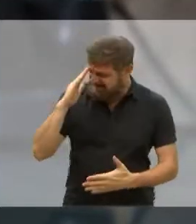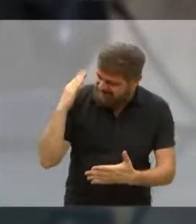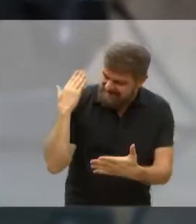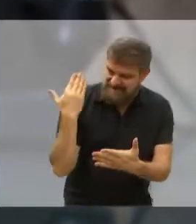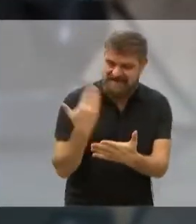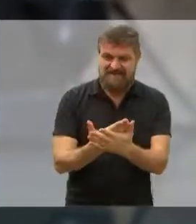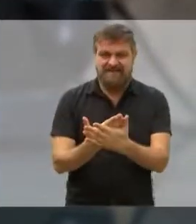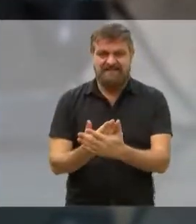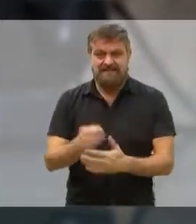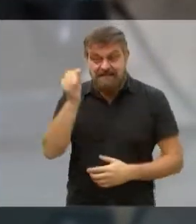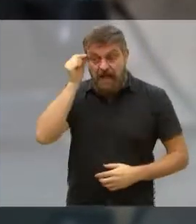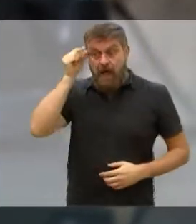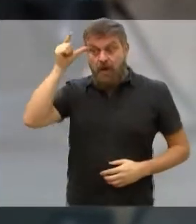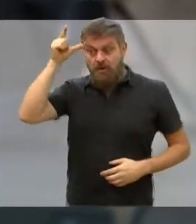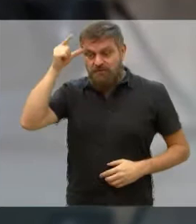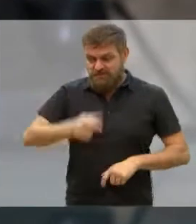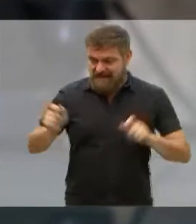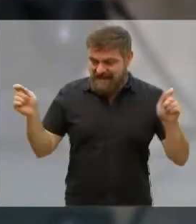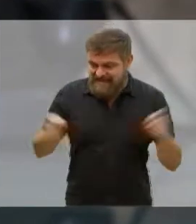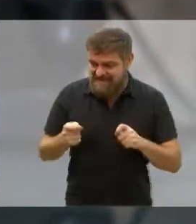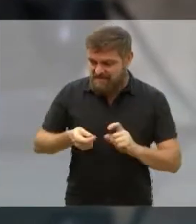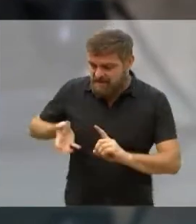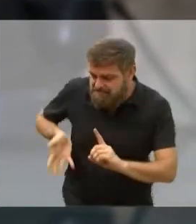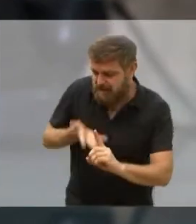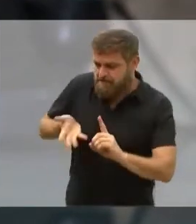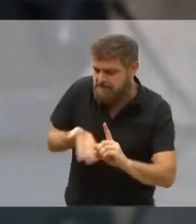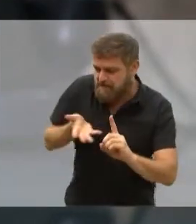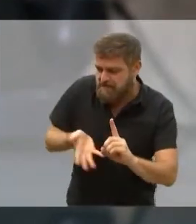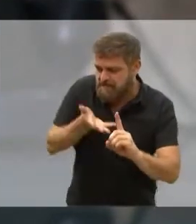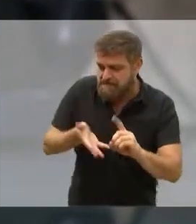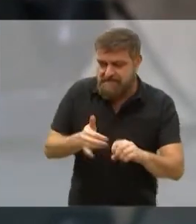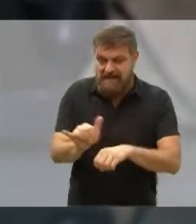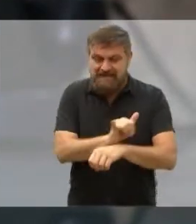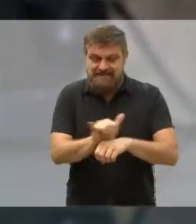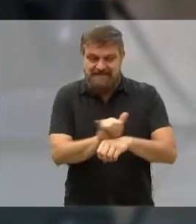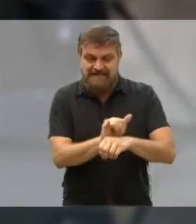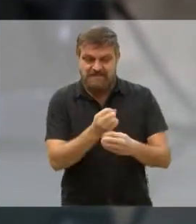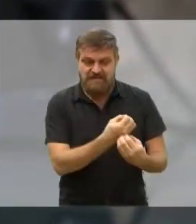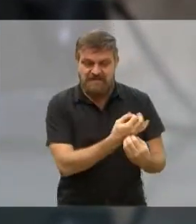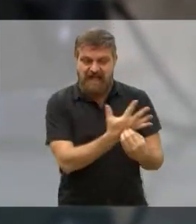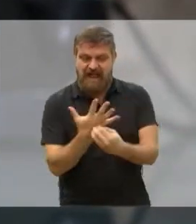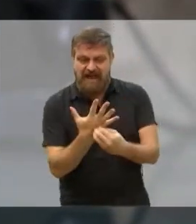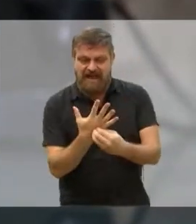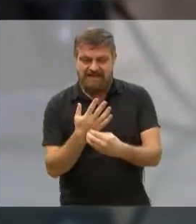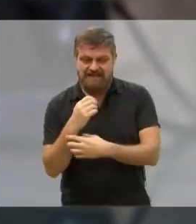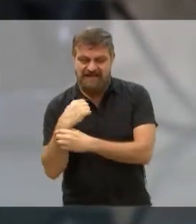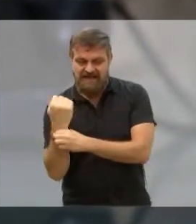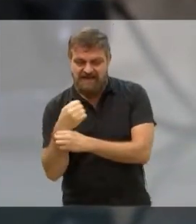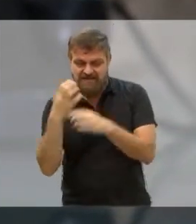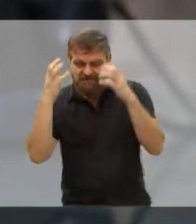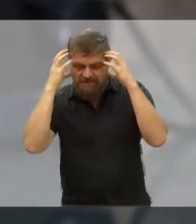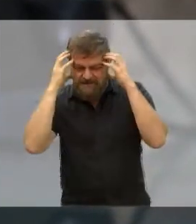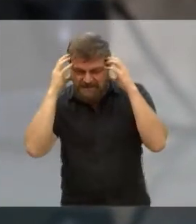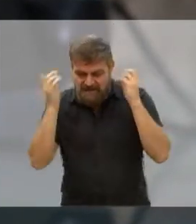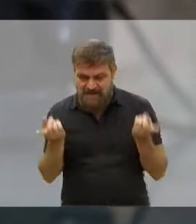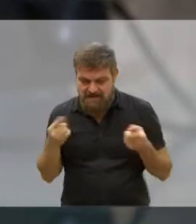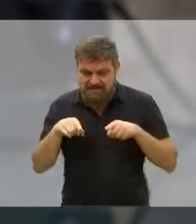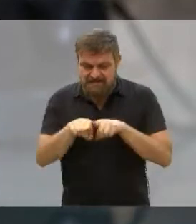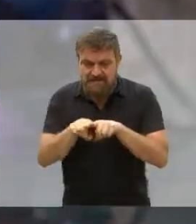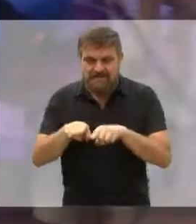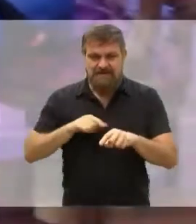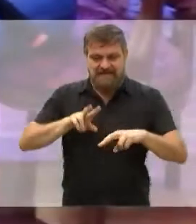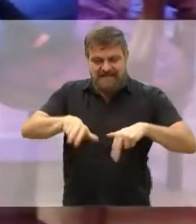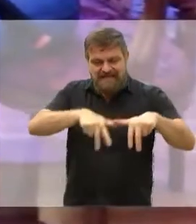das artes, acredito muito na arte, na cultura enquanto potencial desenvolvedor, trouxe para a reabilitação. Então hoje a gente tem o quê? Aulas